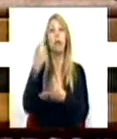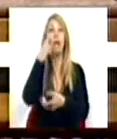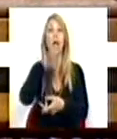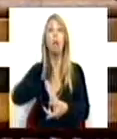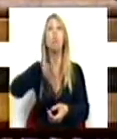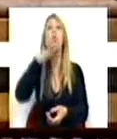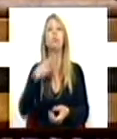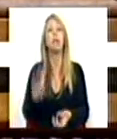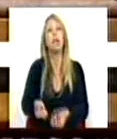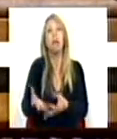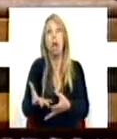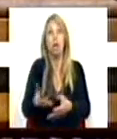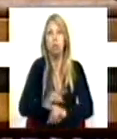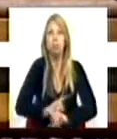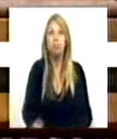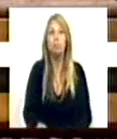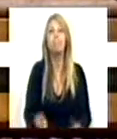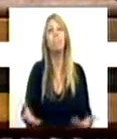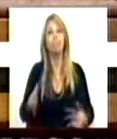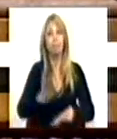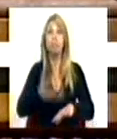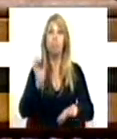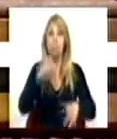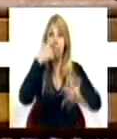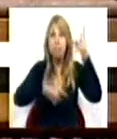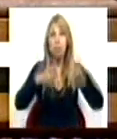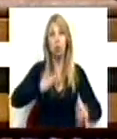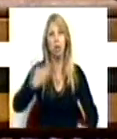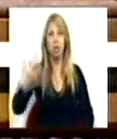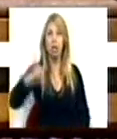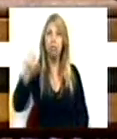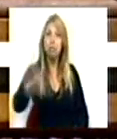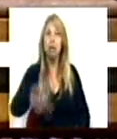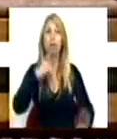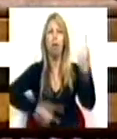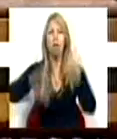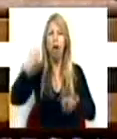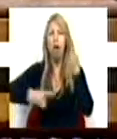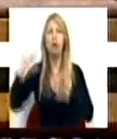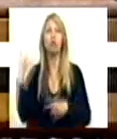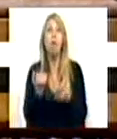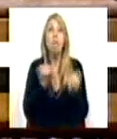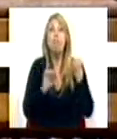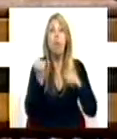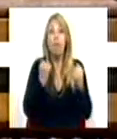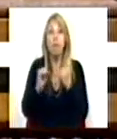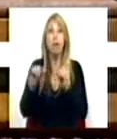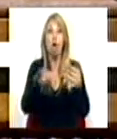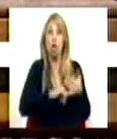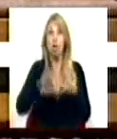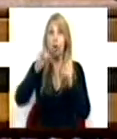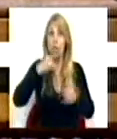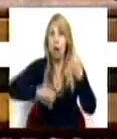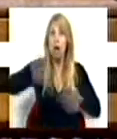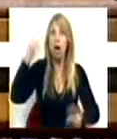poluidores. Face às denúncias feitas por cidadãos e movimentos associativos e também por nós, Partido Ecologista